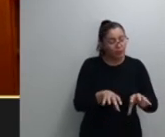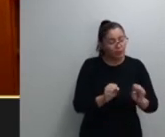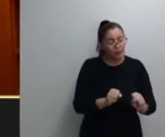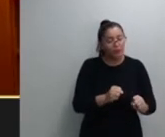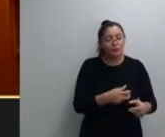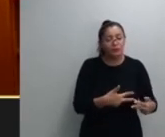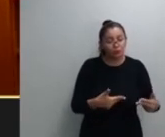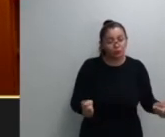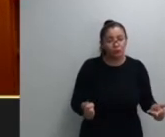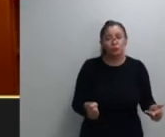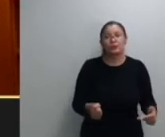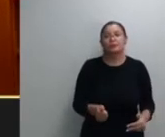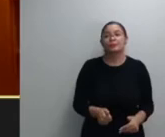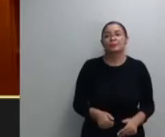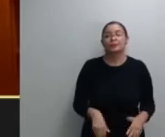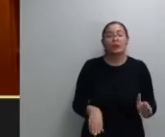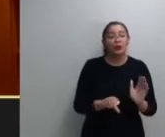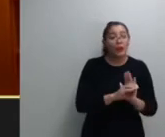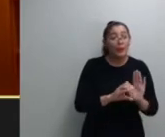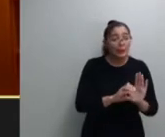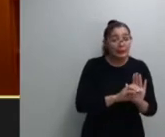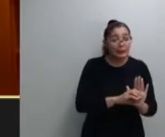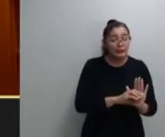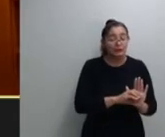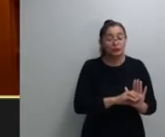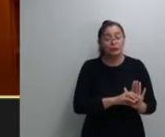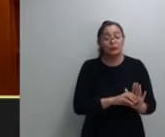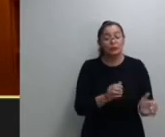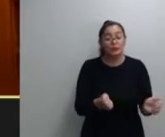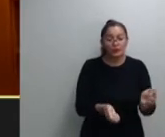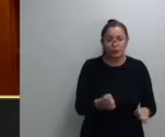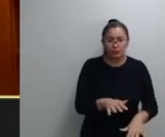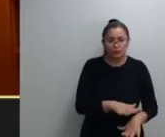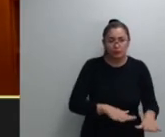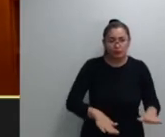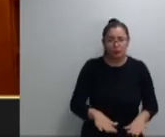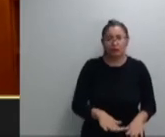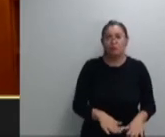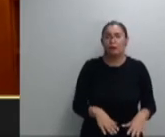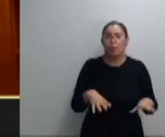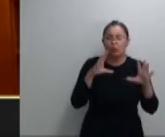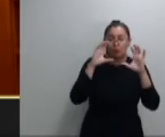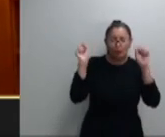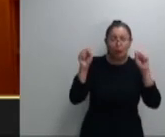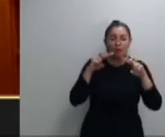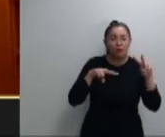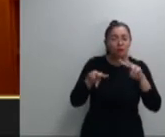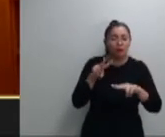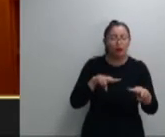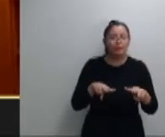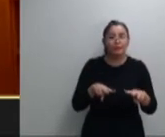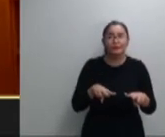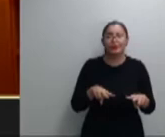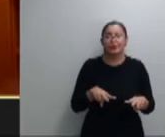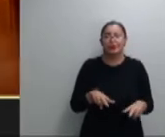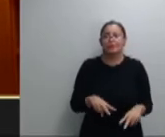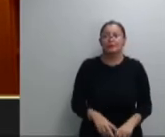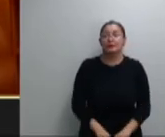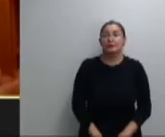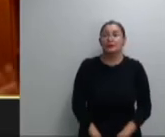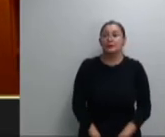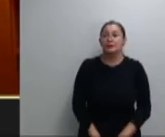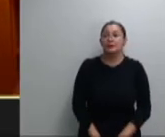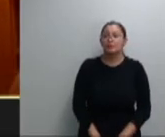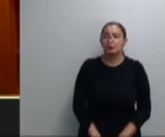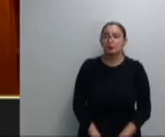compreende os conjuntos de veículos terrestres. Então, o tribunal a qual ele simplesmente olha a exceção da sessão 16 e exclui